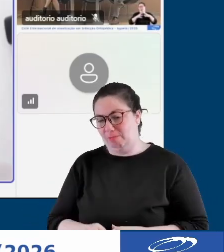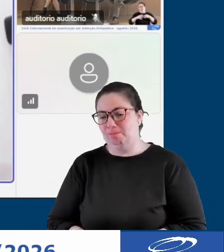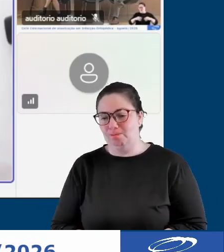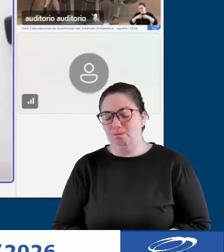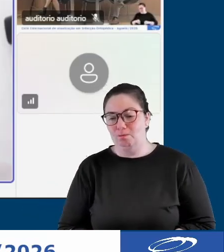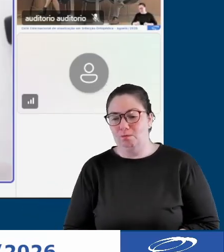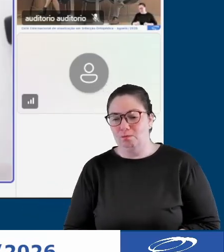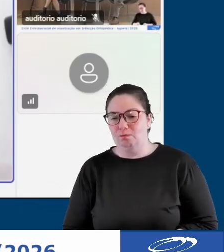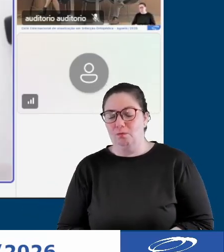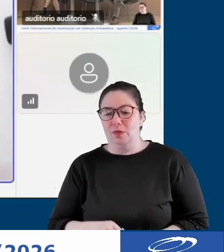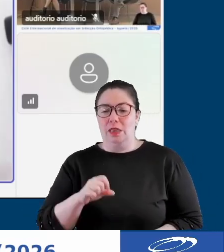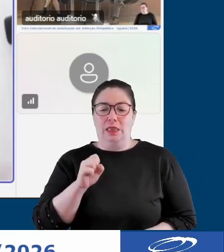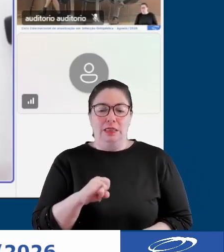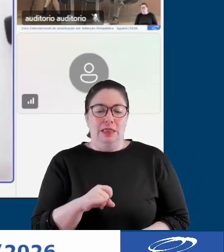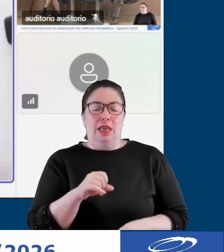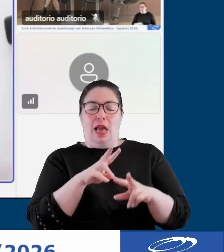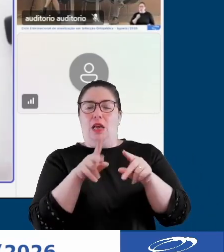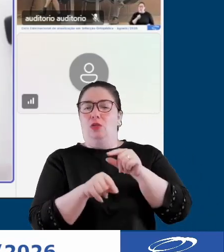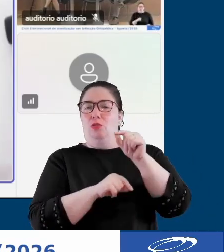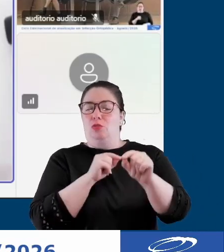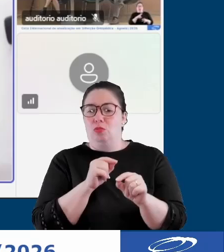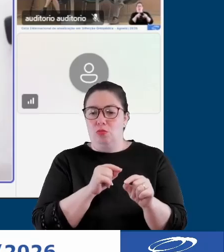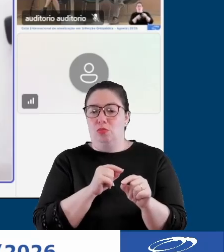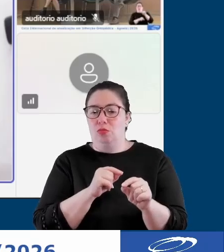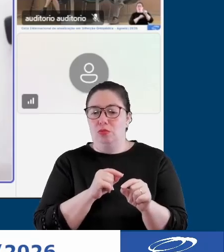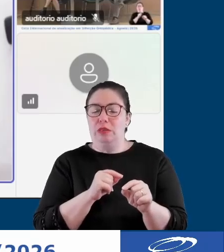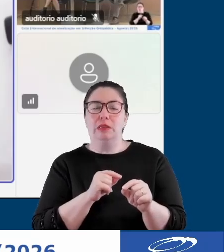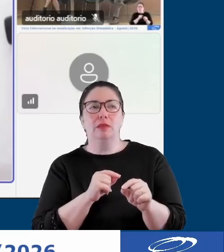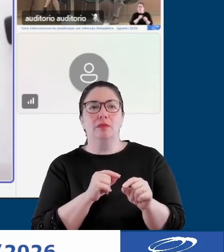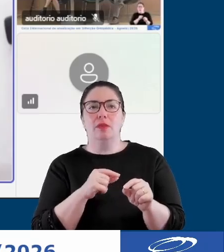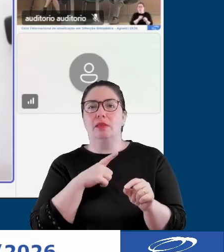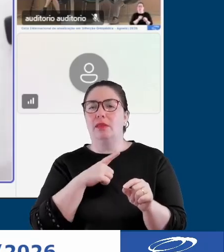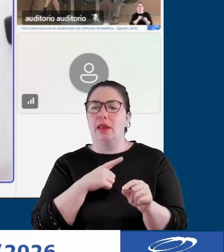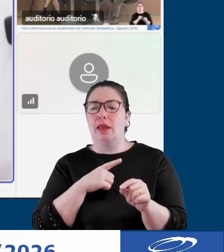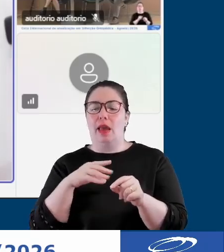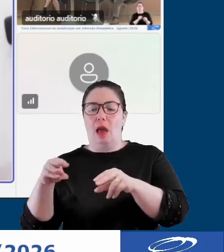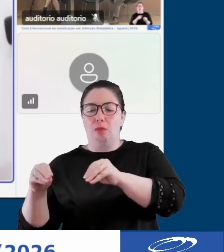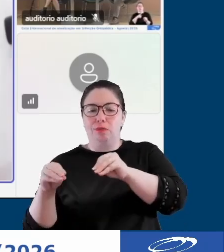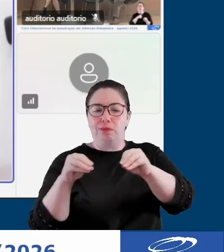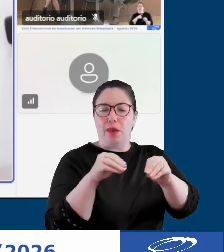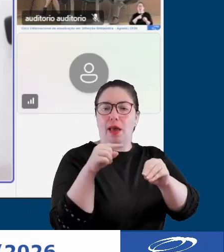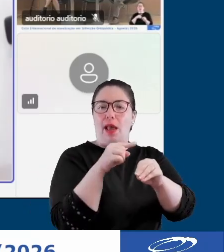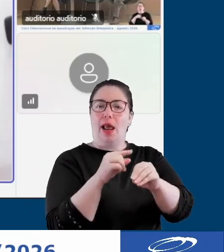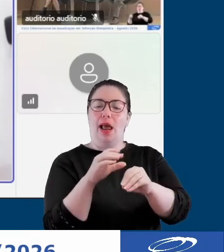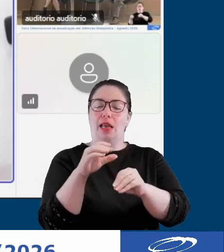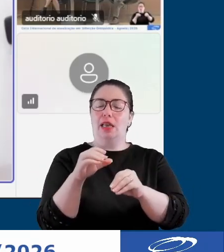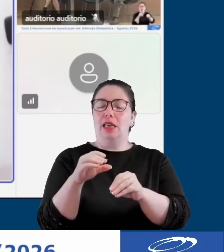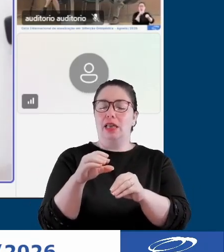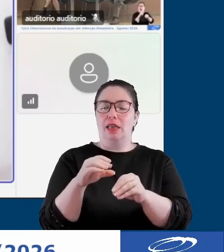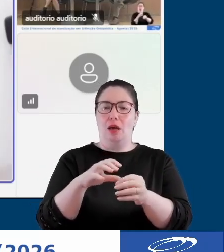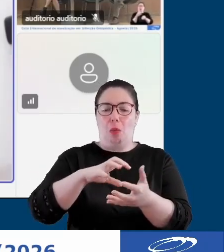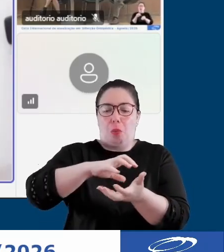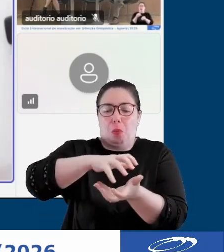carregadores, como esferas de cálcio, ou mesmo misturar o cimento com antibiótico, a gente vê muito